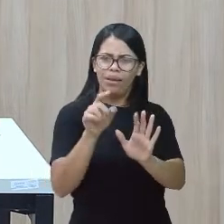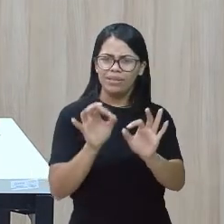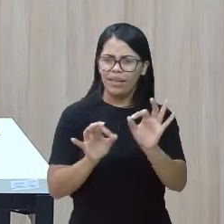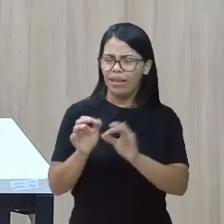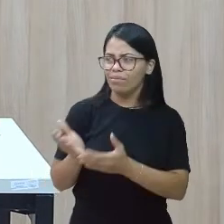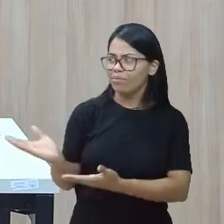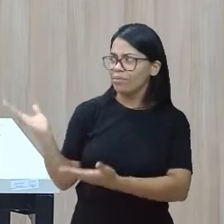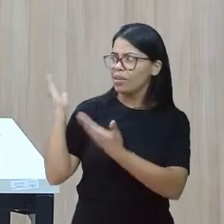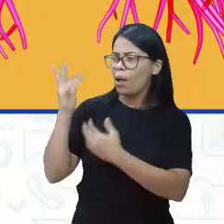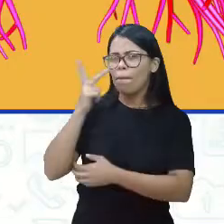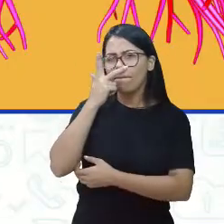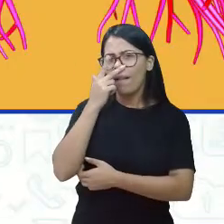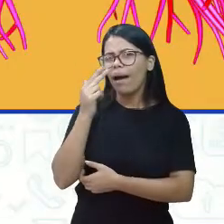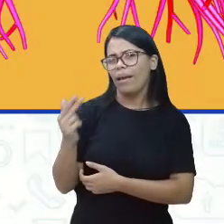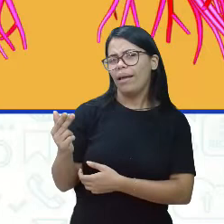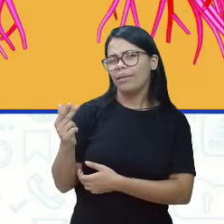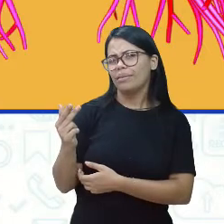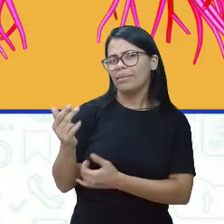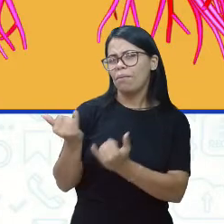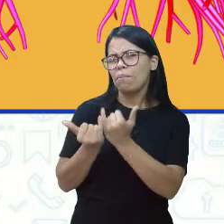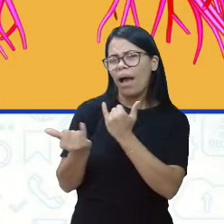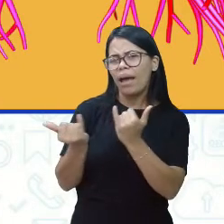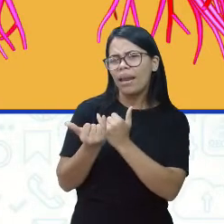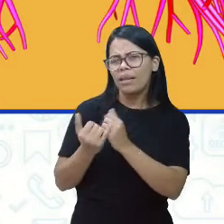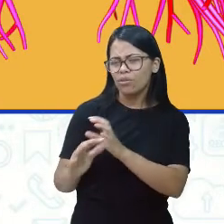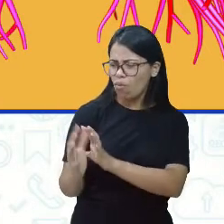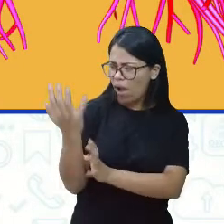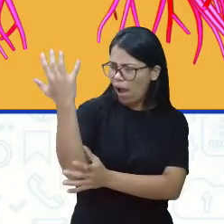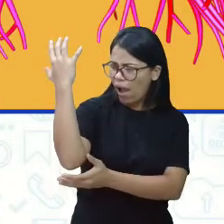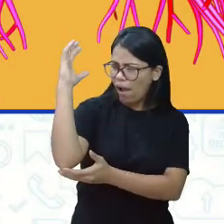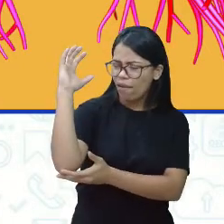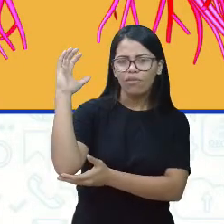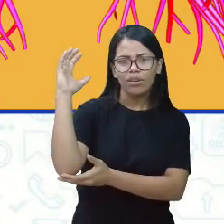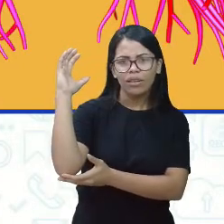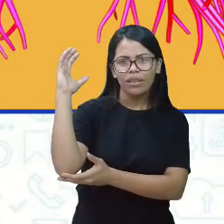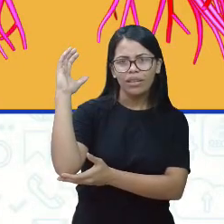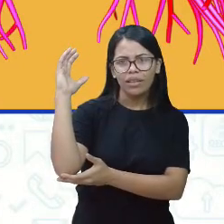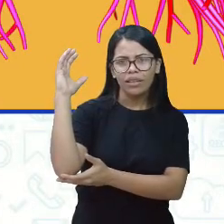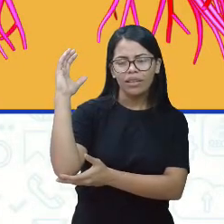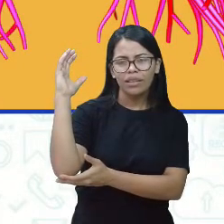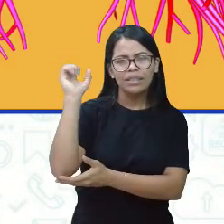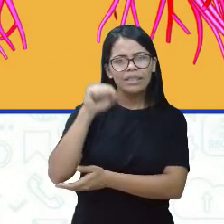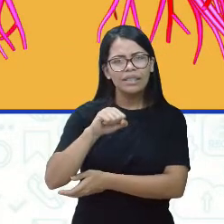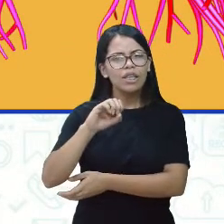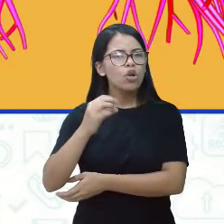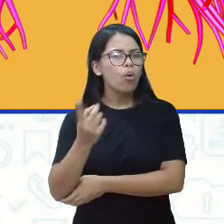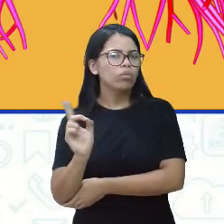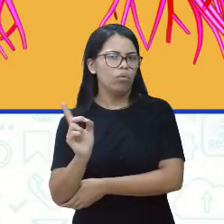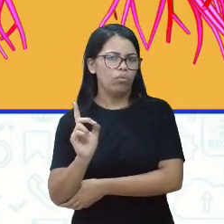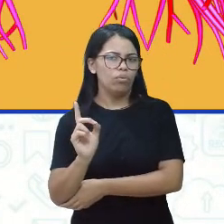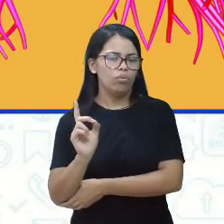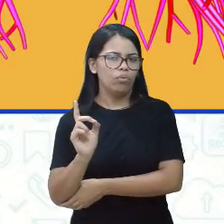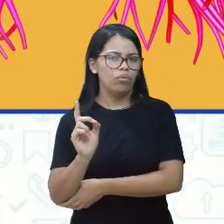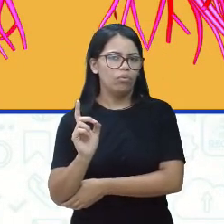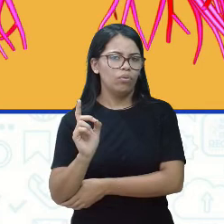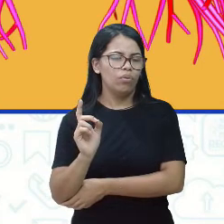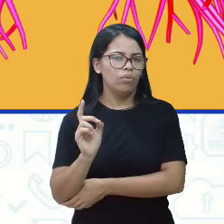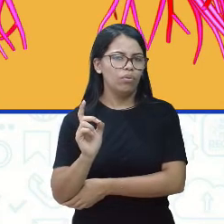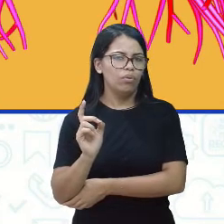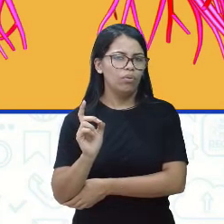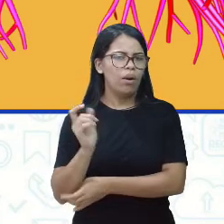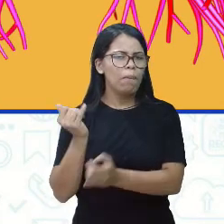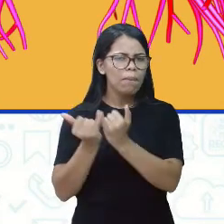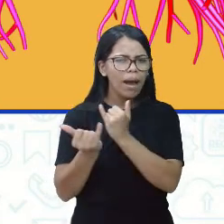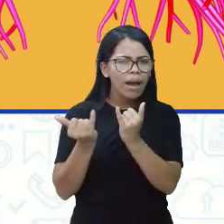árvore? Vamos ver se vocês conseguem colocar. Vamos colocar aí sim ou não. Sim ou não, pessoal?